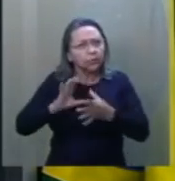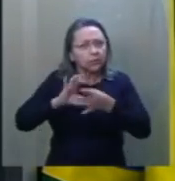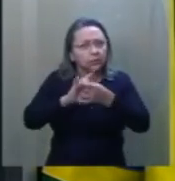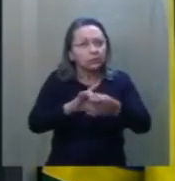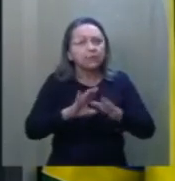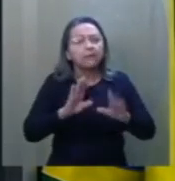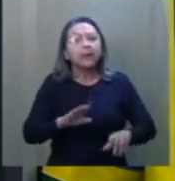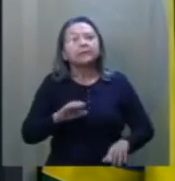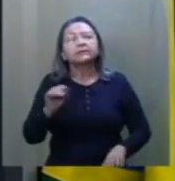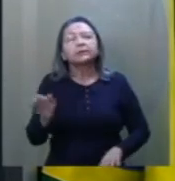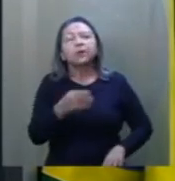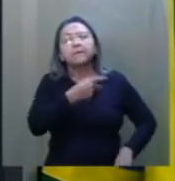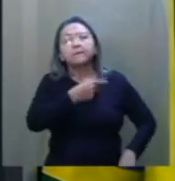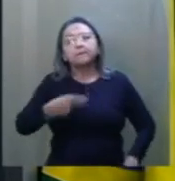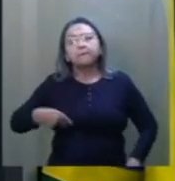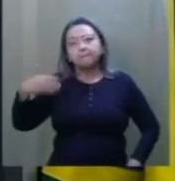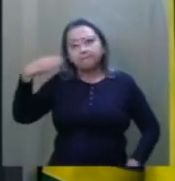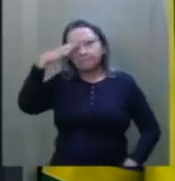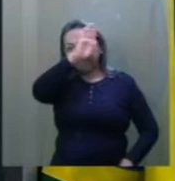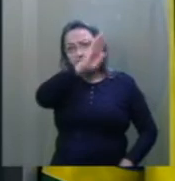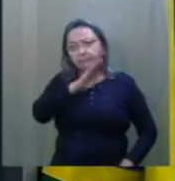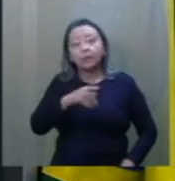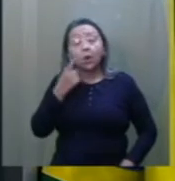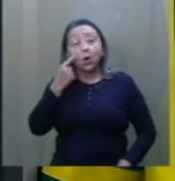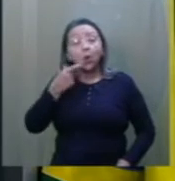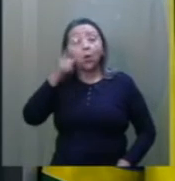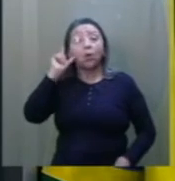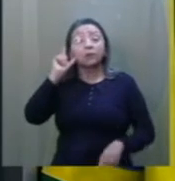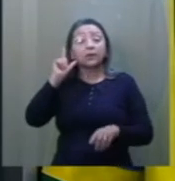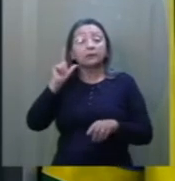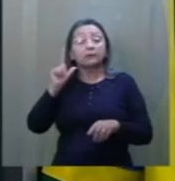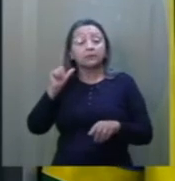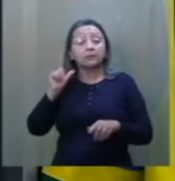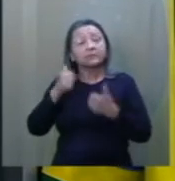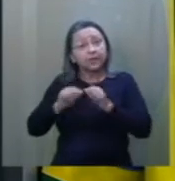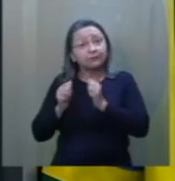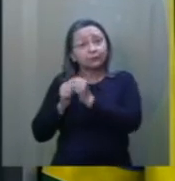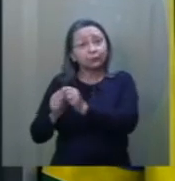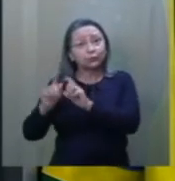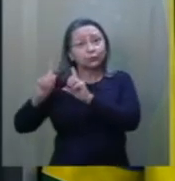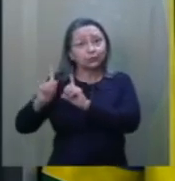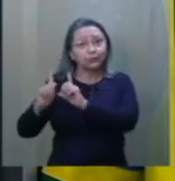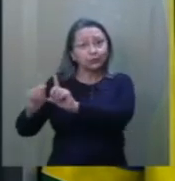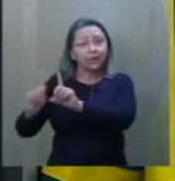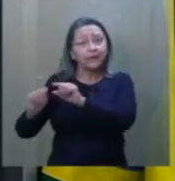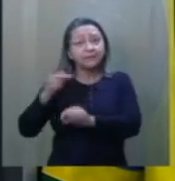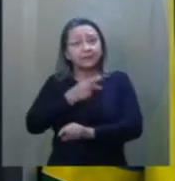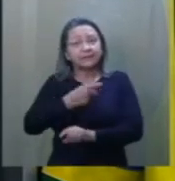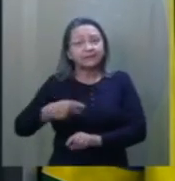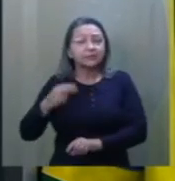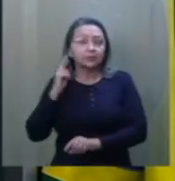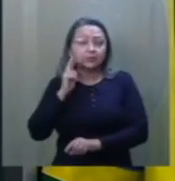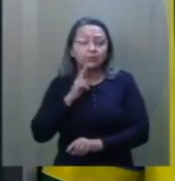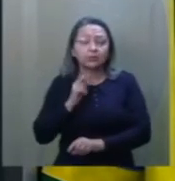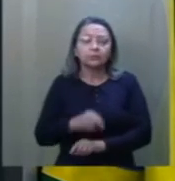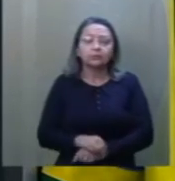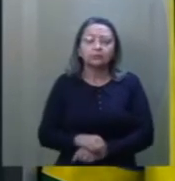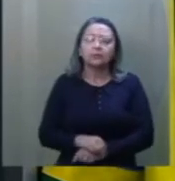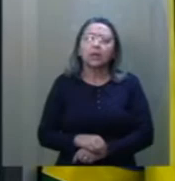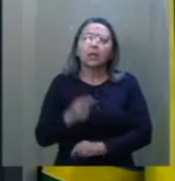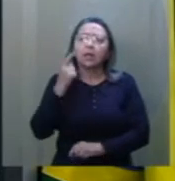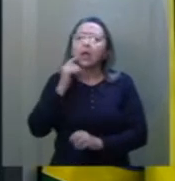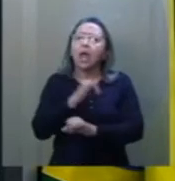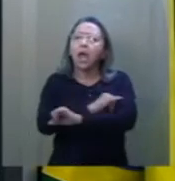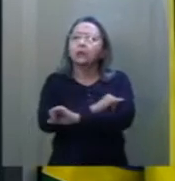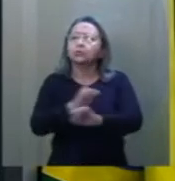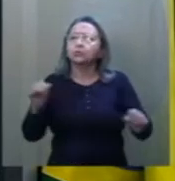presidente Bolsonaro anunciou ontem, inclusive ao lado de Vossa Excelência, presidente Pacheco, uma medida